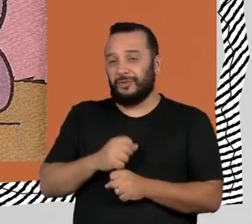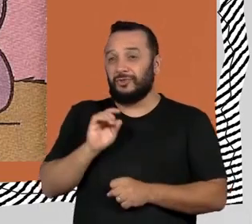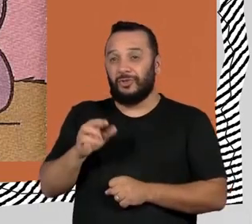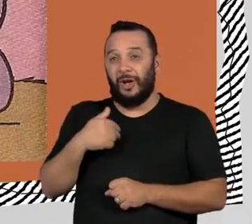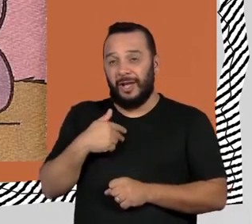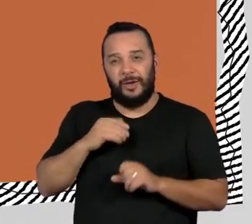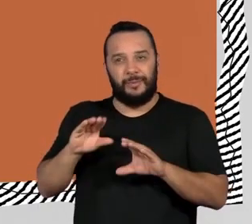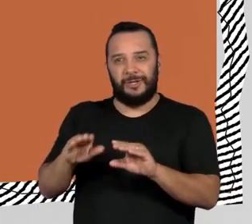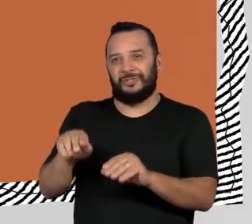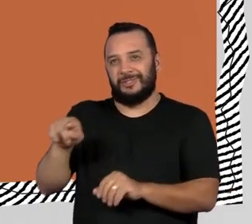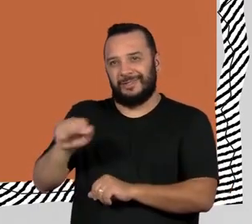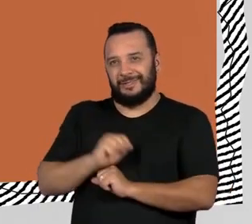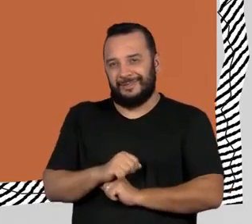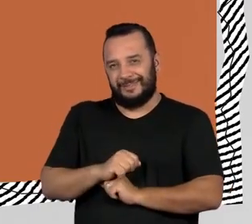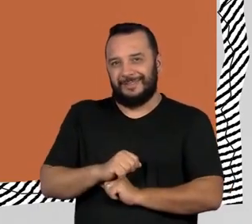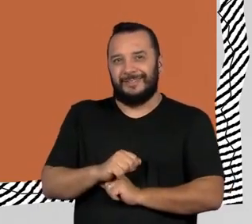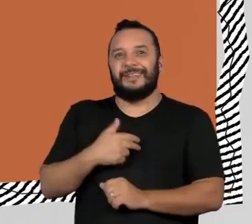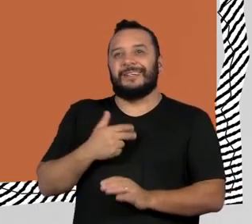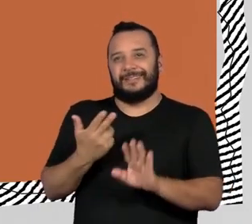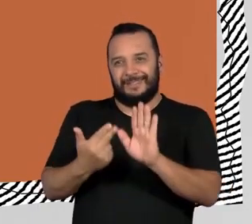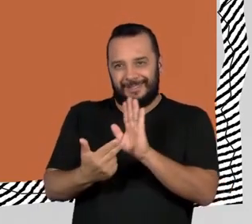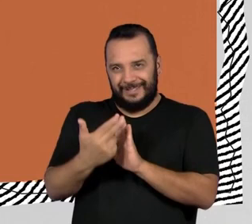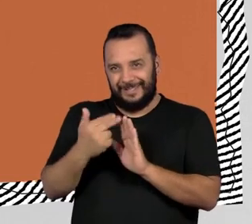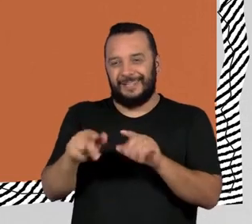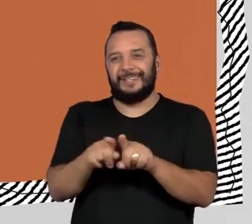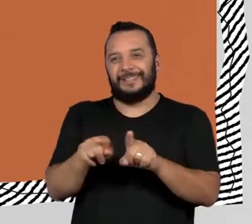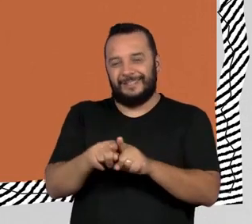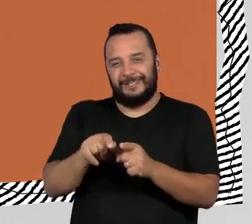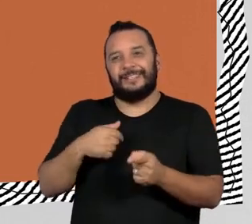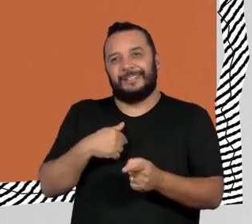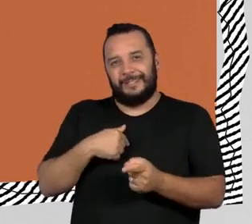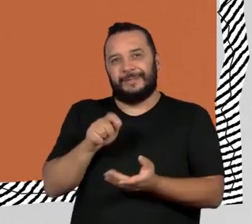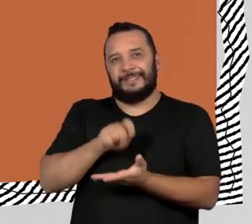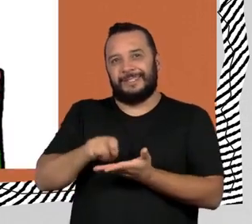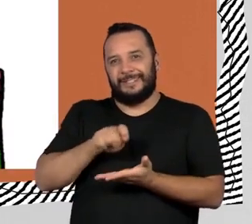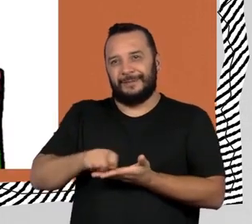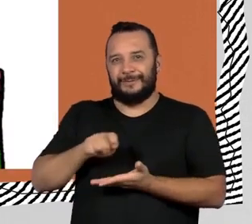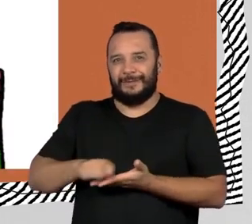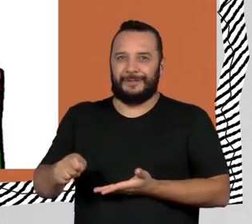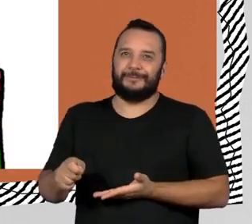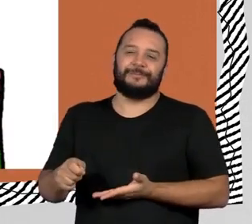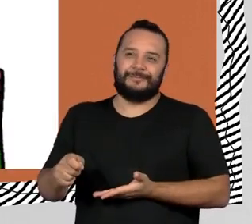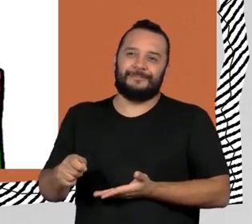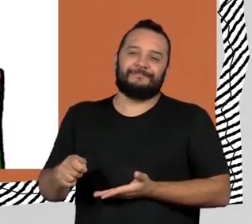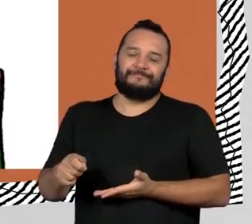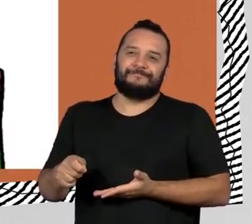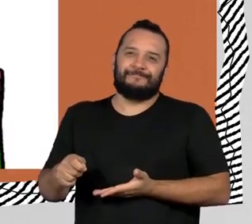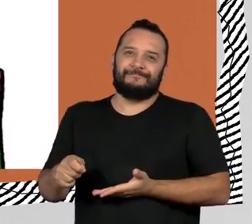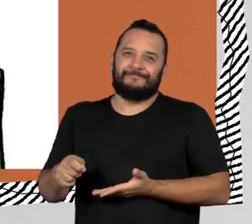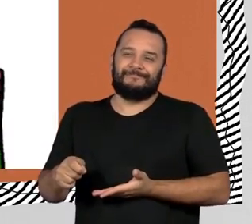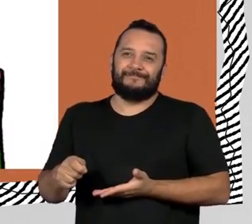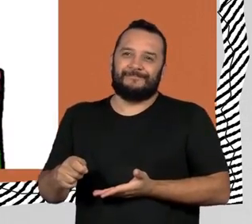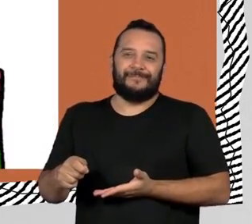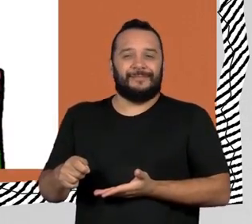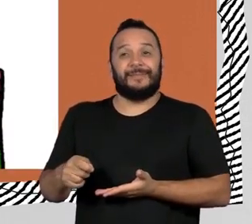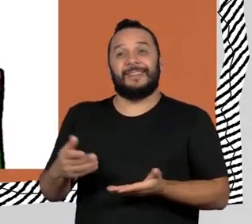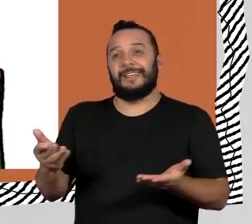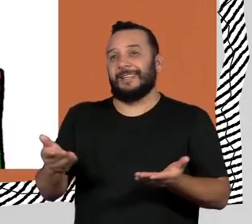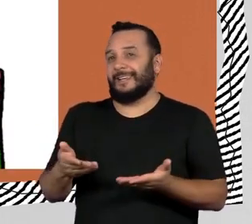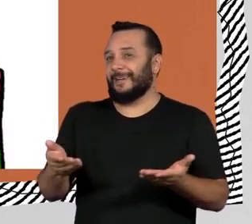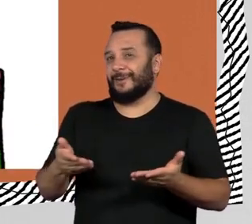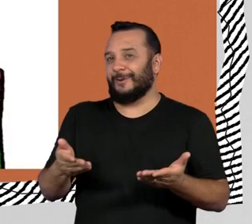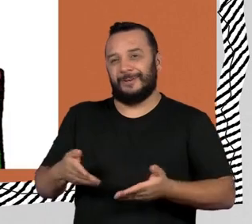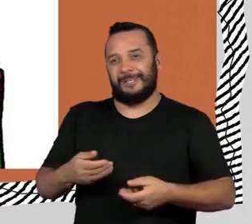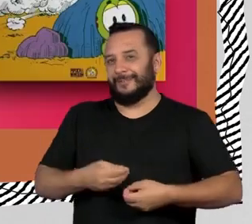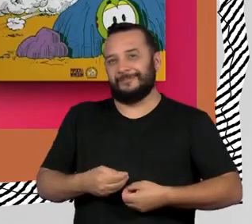desenhei e escrevi e desenhei e agora recentemente por tudo isso